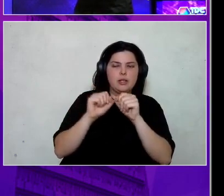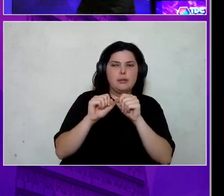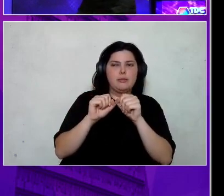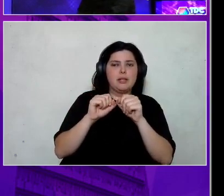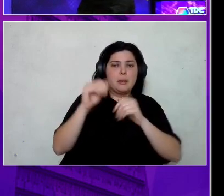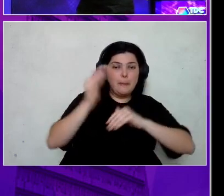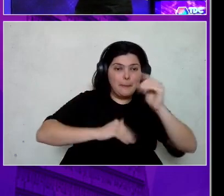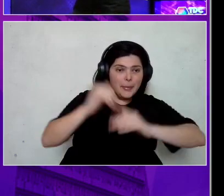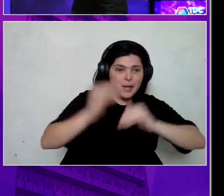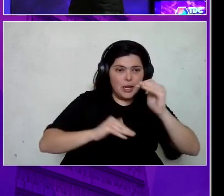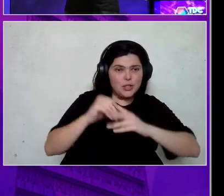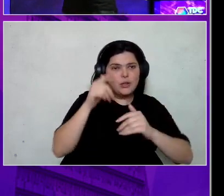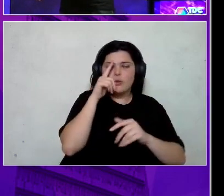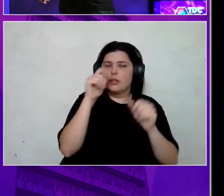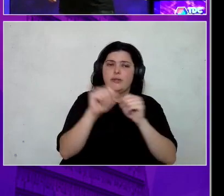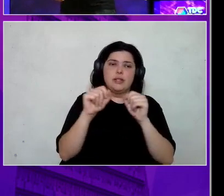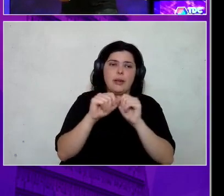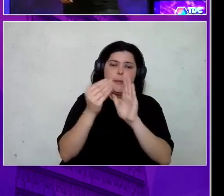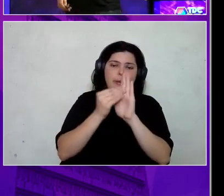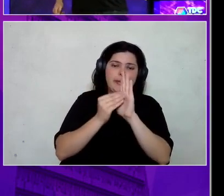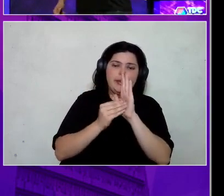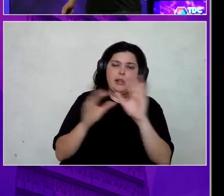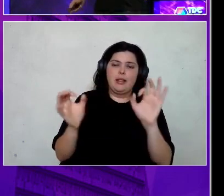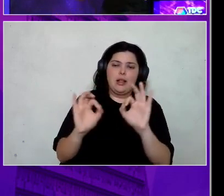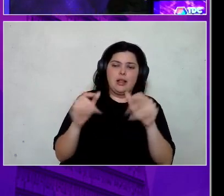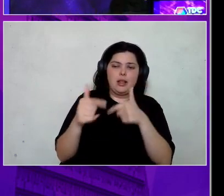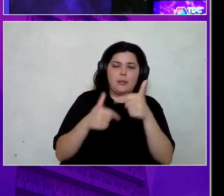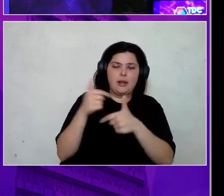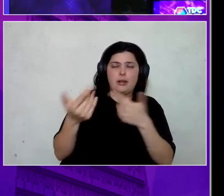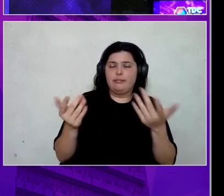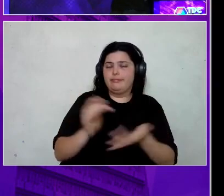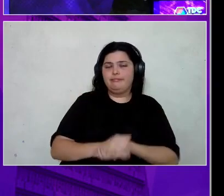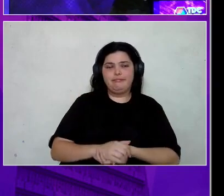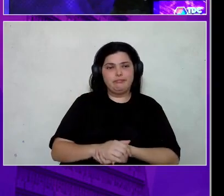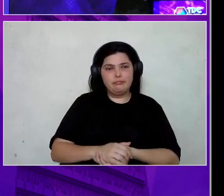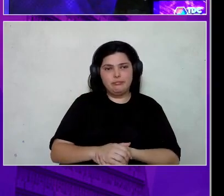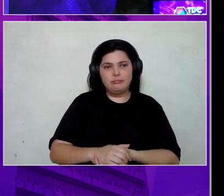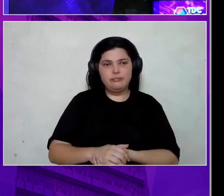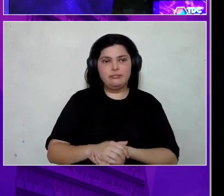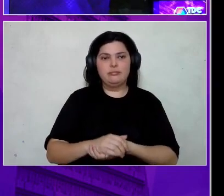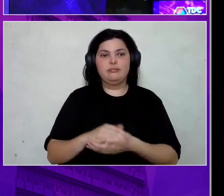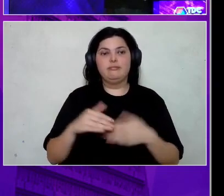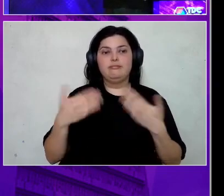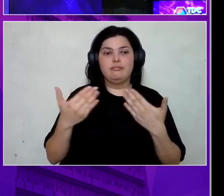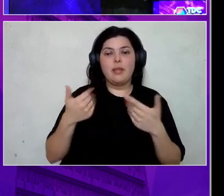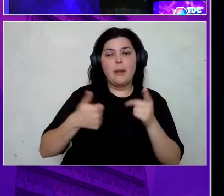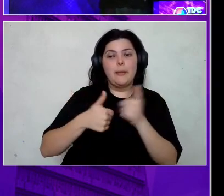vai implementar realmente aquilo dali, né? Então, esse foi o primeiro receio que eu tive.